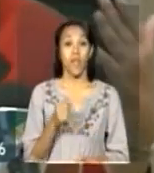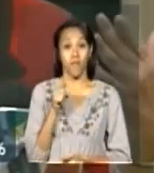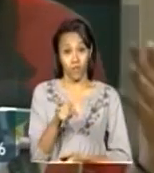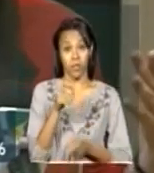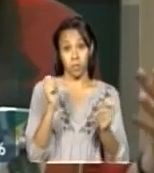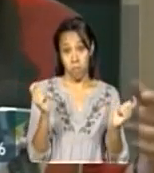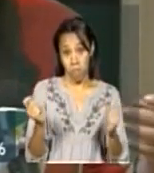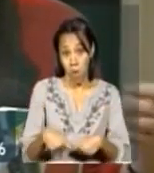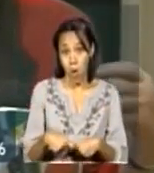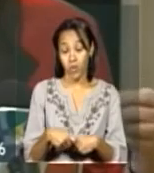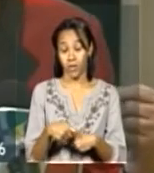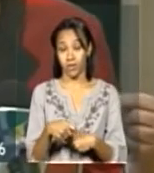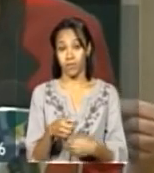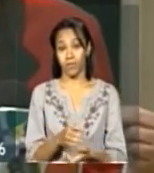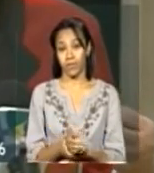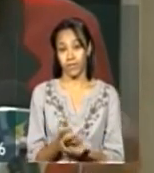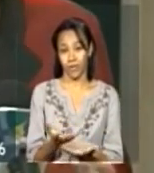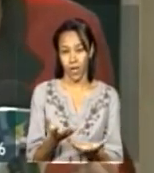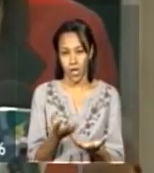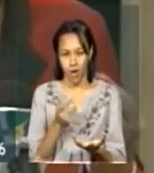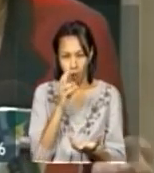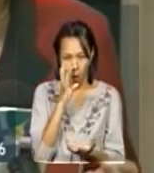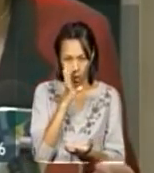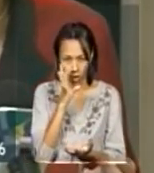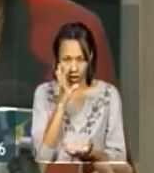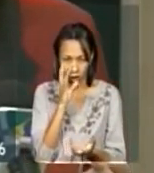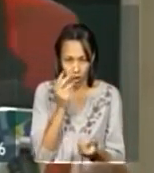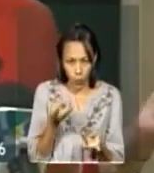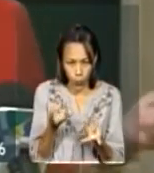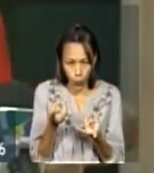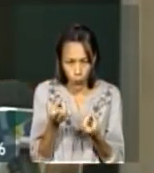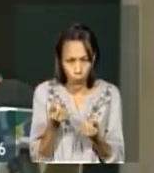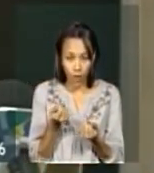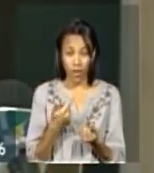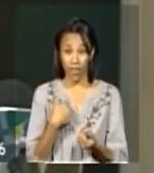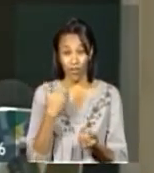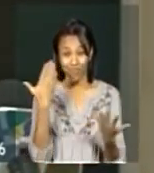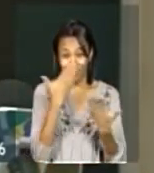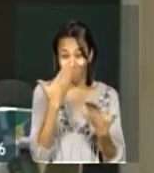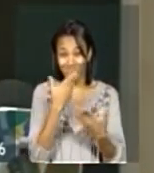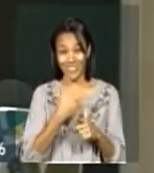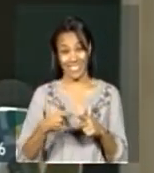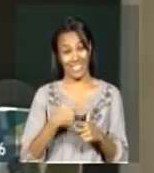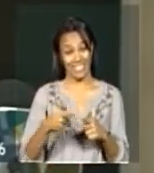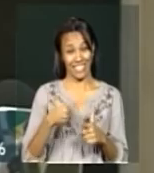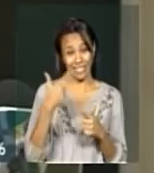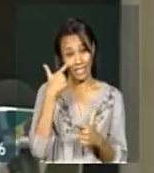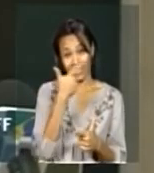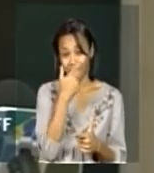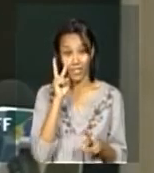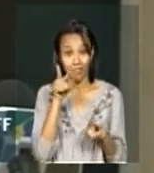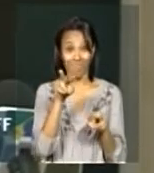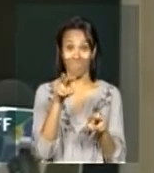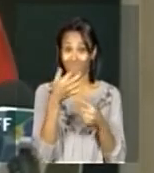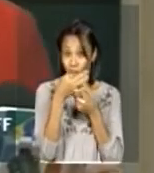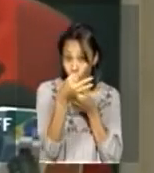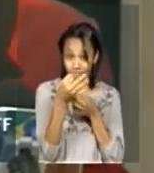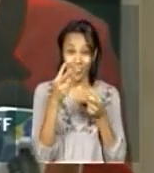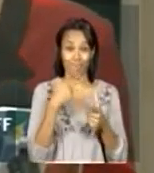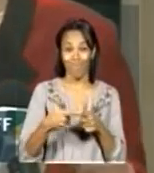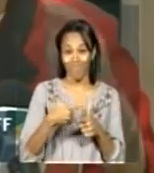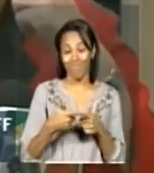vocês podem ter uns olhos assim muito agudos. O meu não é muito agudo, nunca foi porque eu sempre fui milp. Então